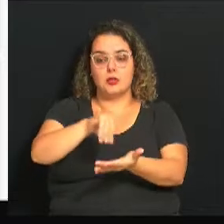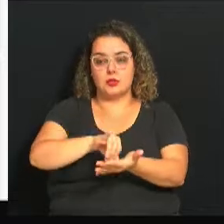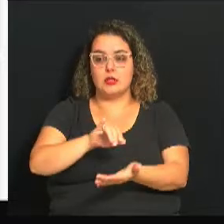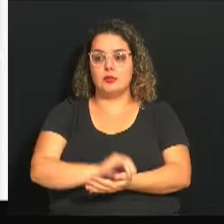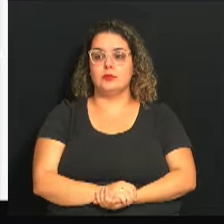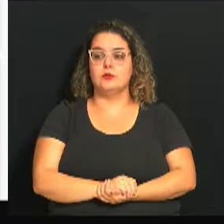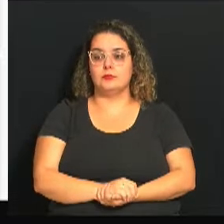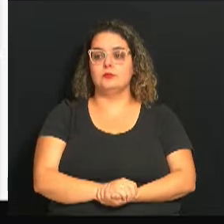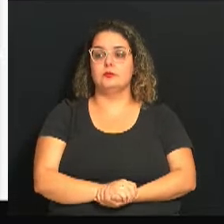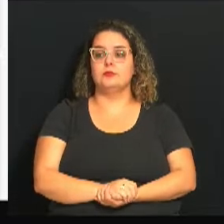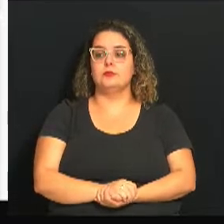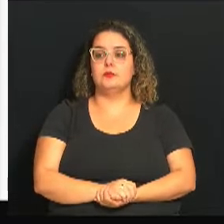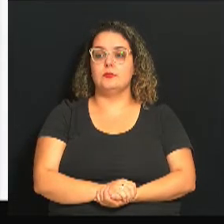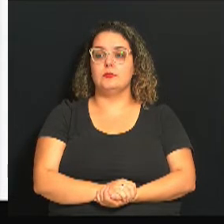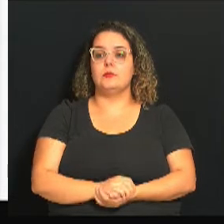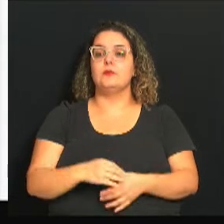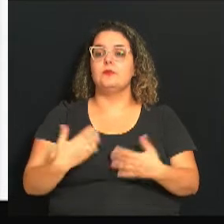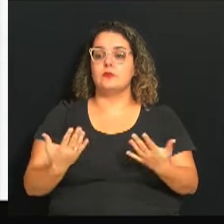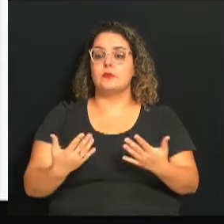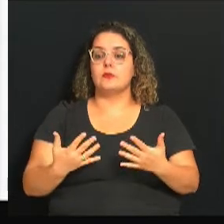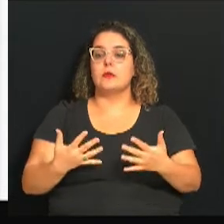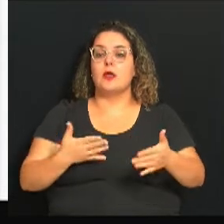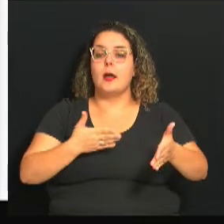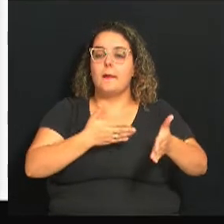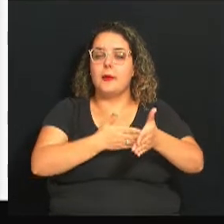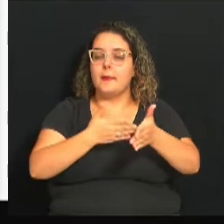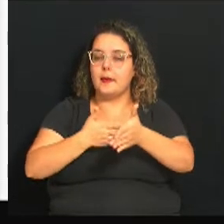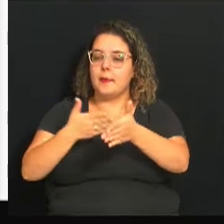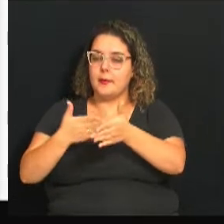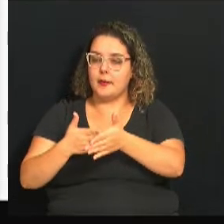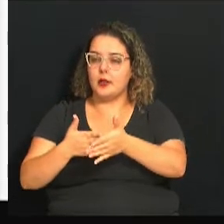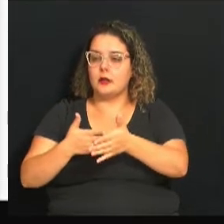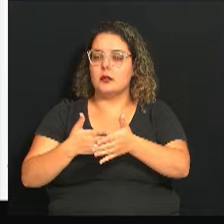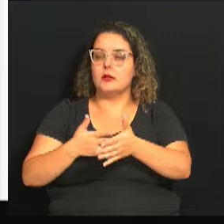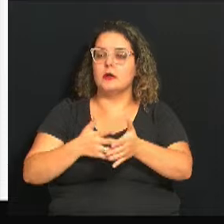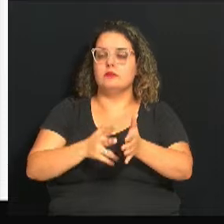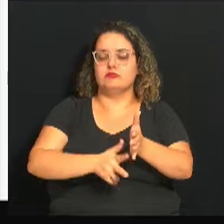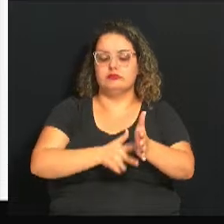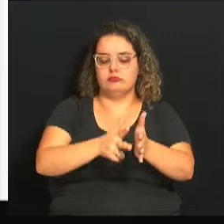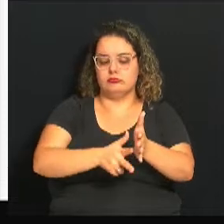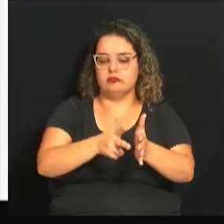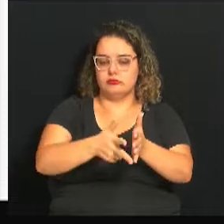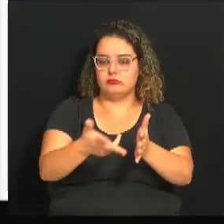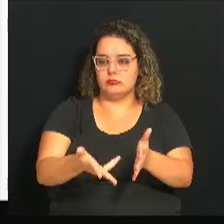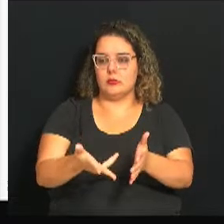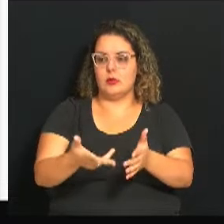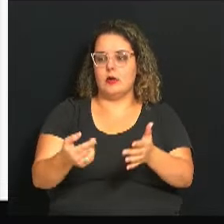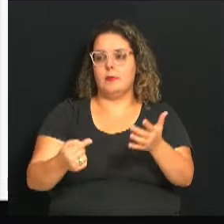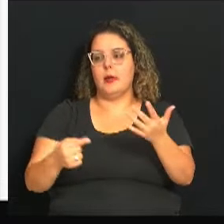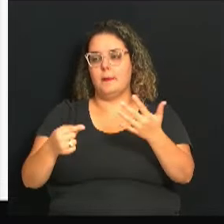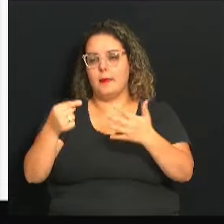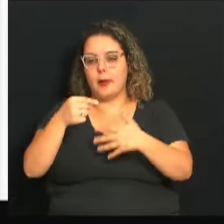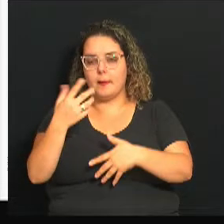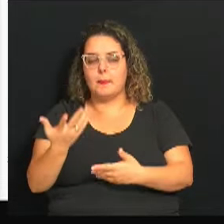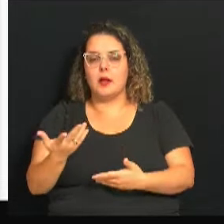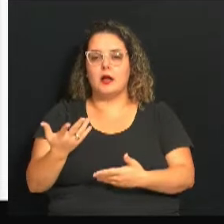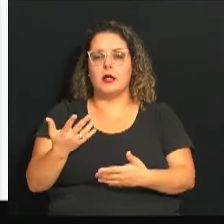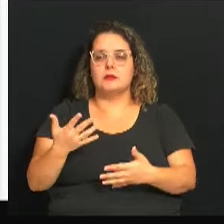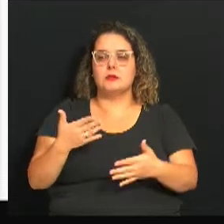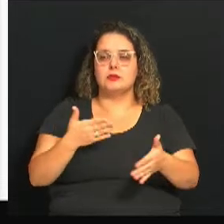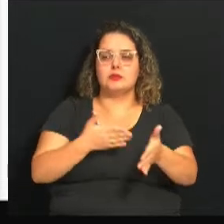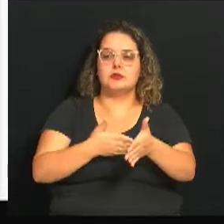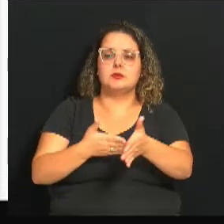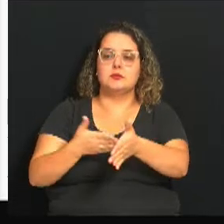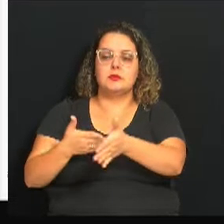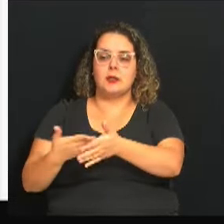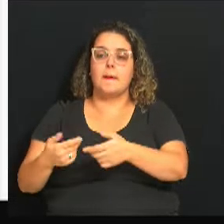por mais que a gente tenha algumas barreiras no centro, que é as linhas férreas, algumas circulações, né, de delimitação, é